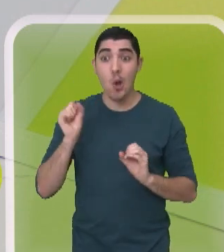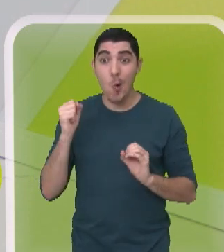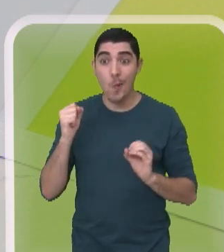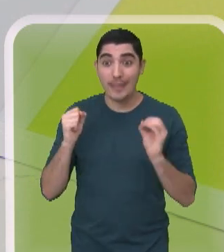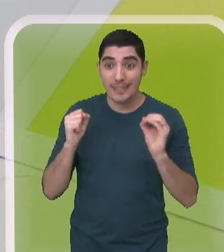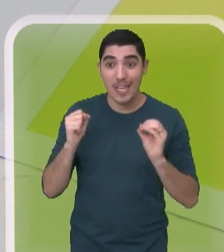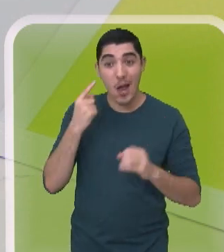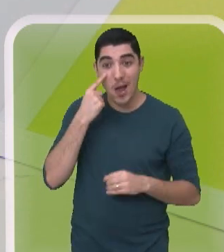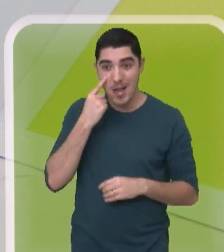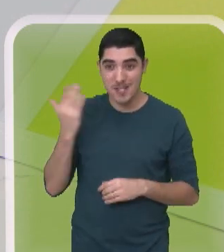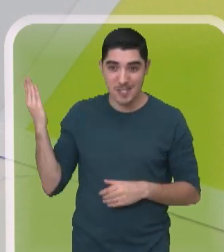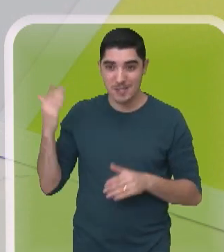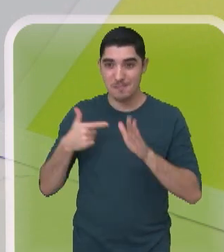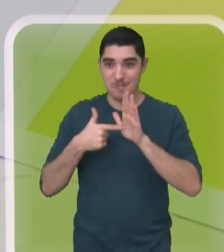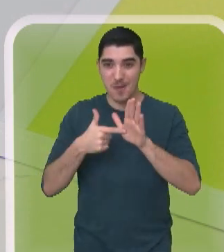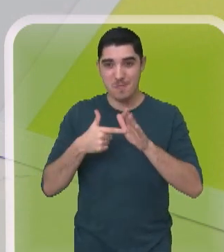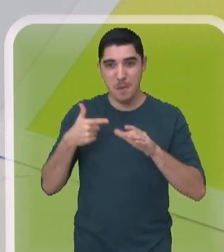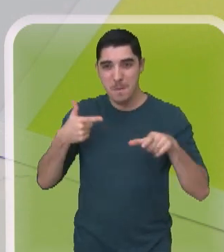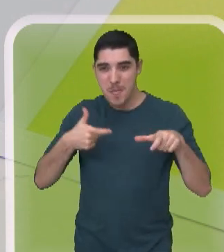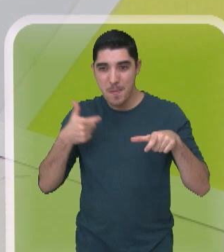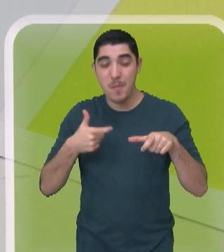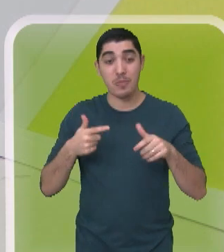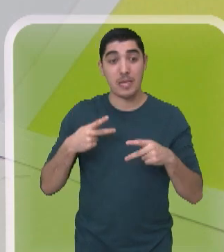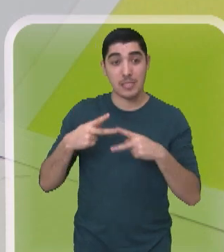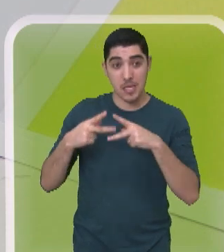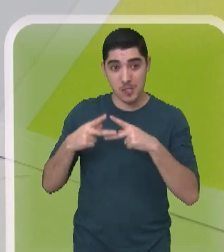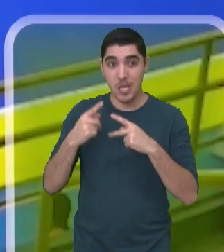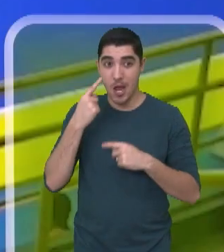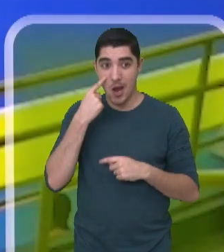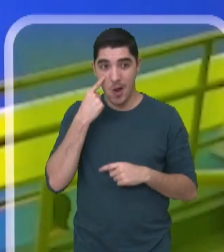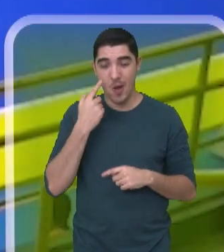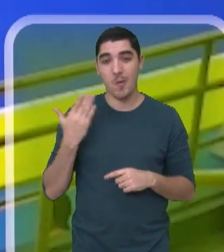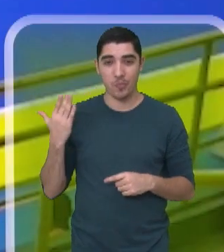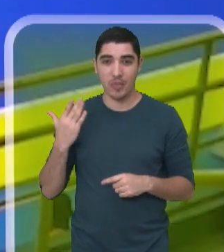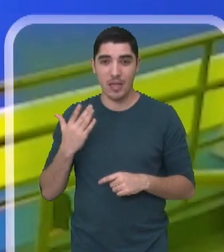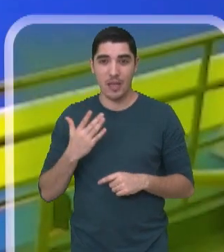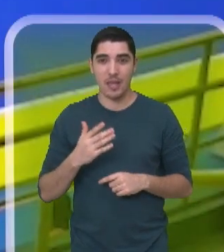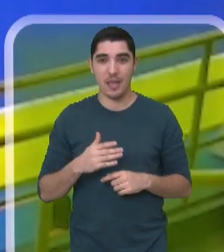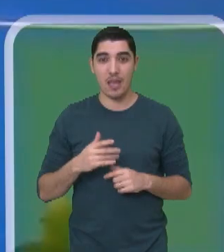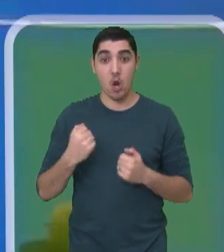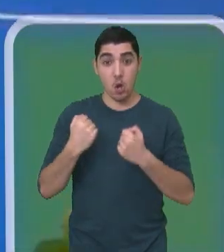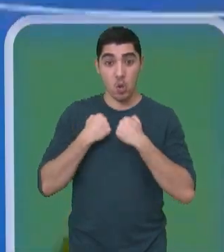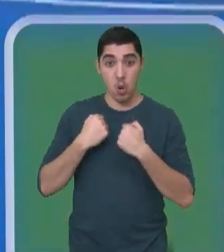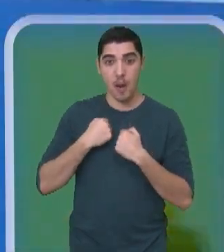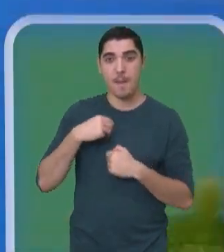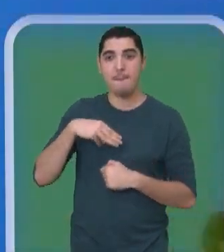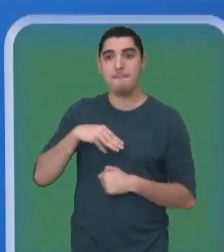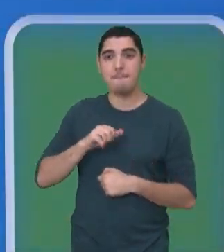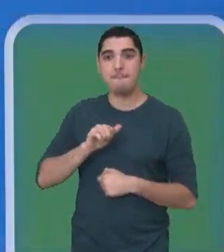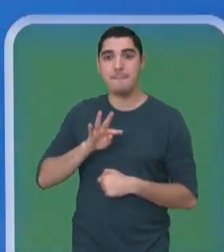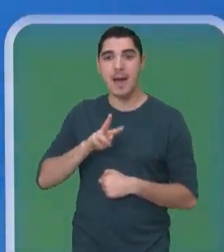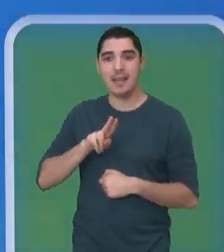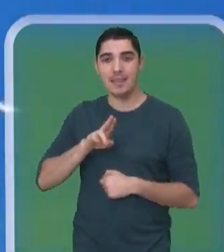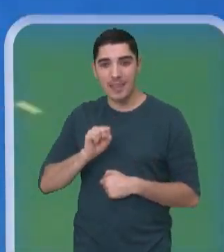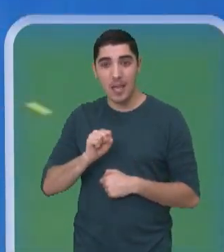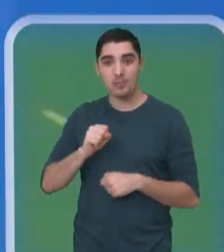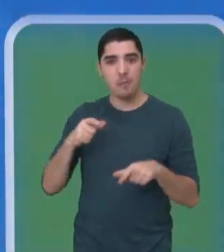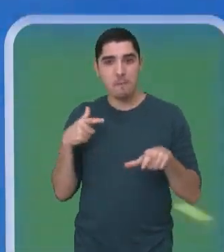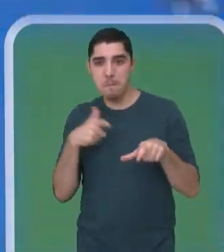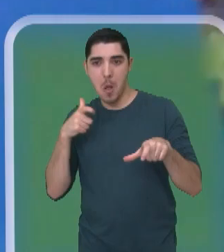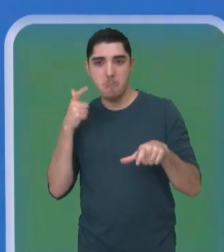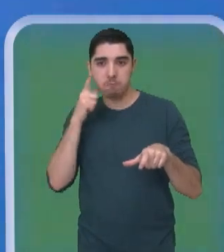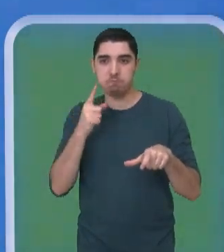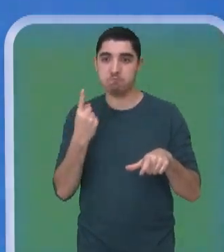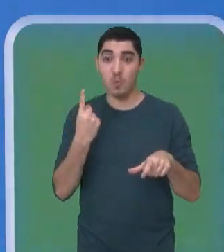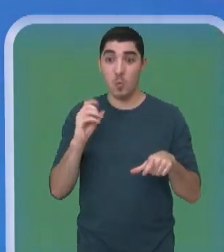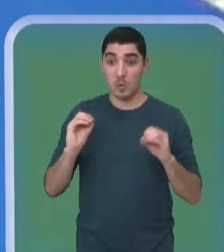gols? Coloca aí, Matheus, pra gente ver. O primeiro gol do São José saiu aí, ó. O goleiro Matheus chegou aí e fez 1-0 para a equipe do